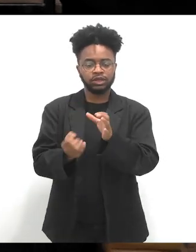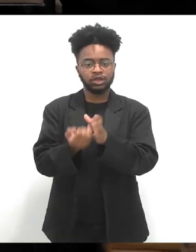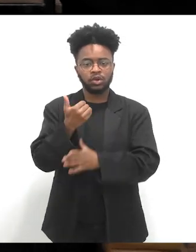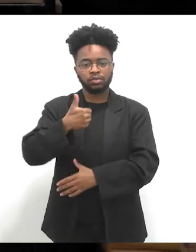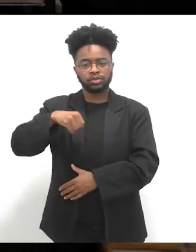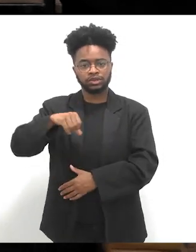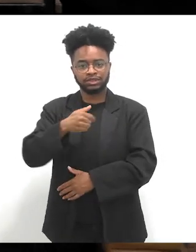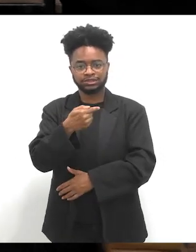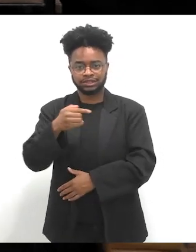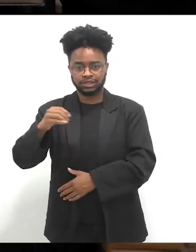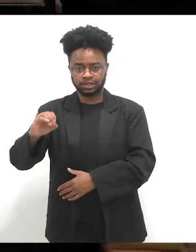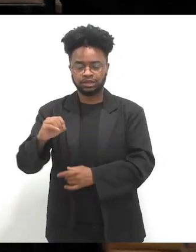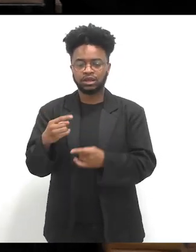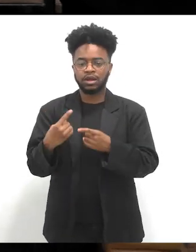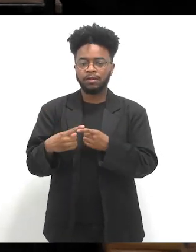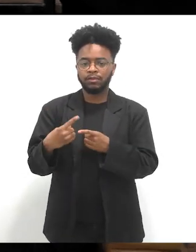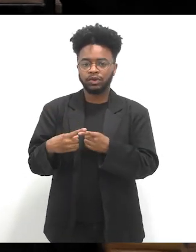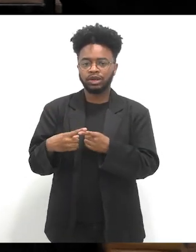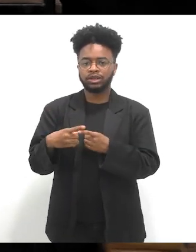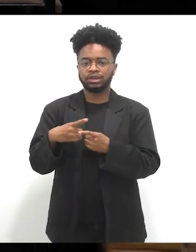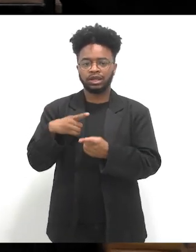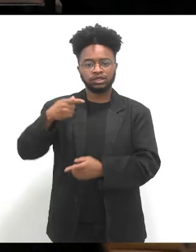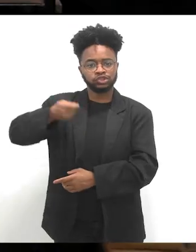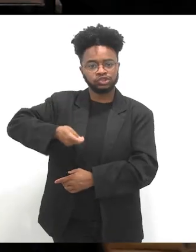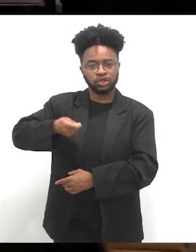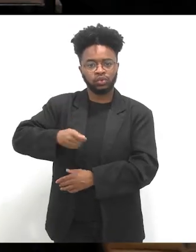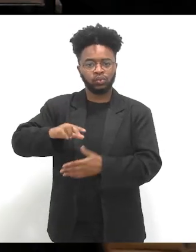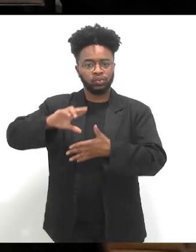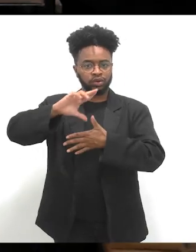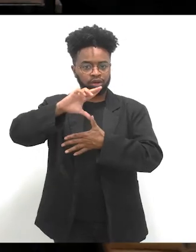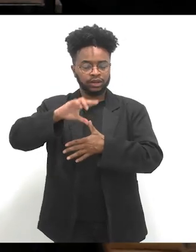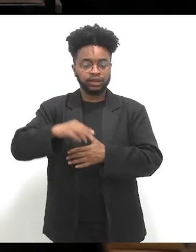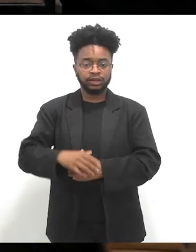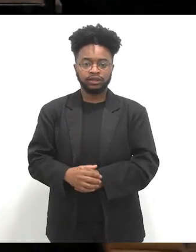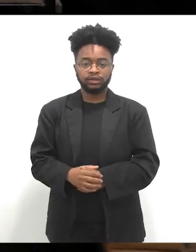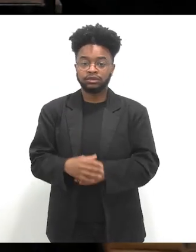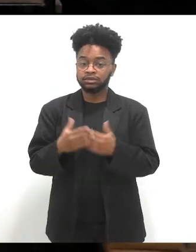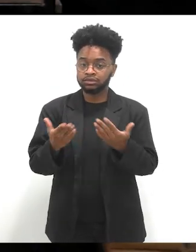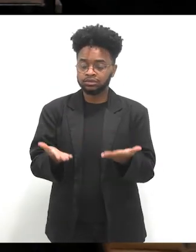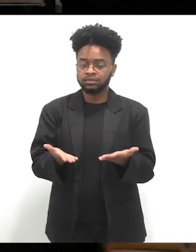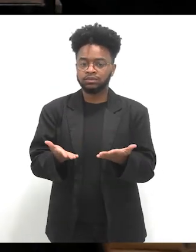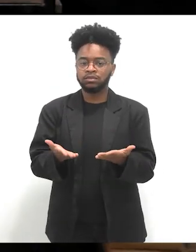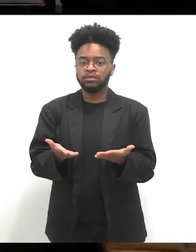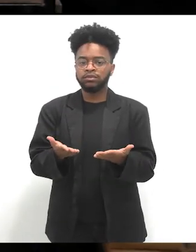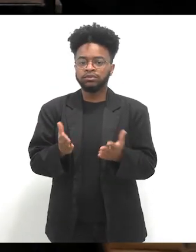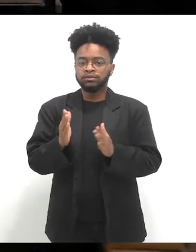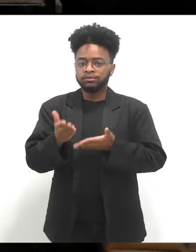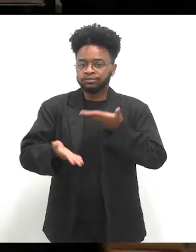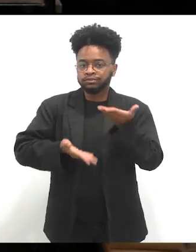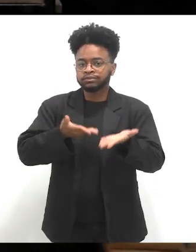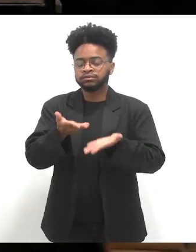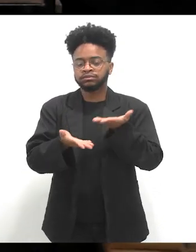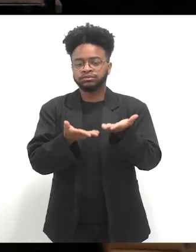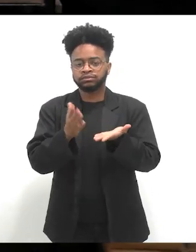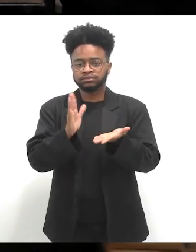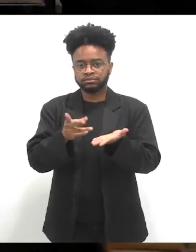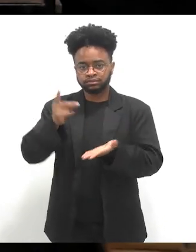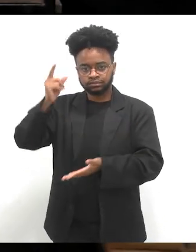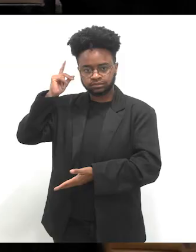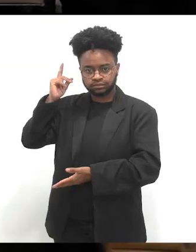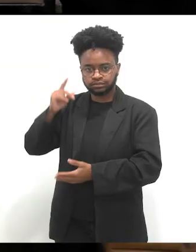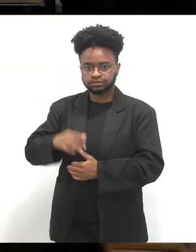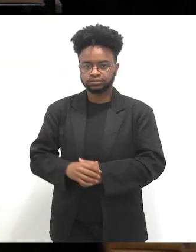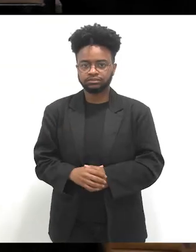contexto da década de 70, no contexto de ditaduras na América Latina. Então, esse atendimento, ele vem de